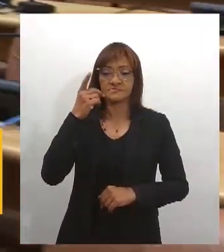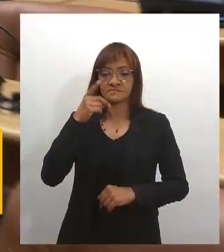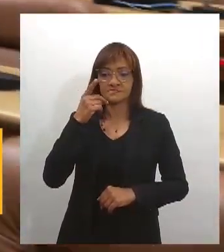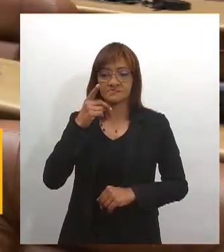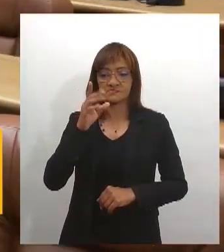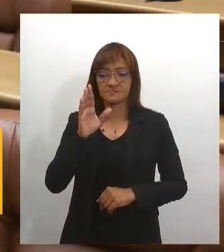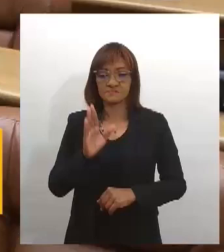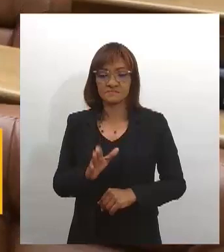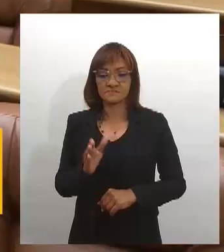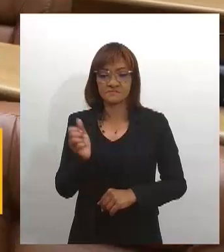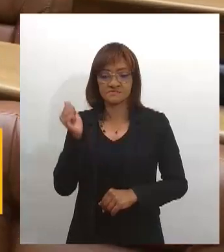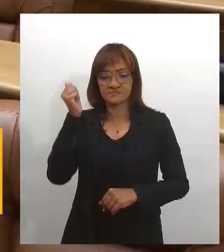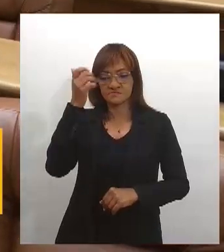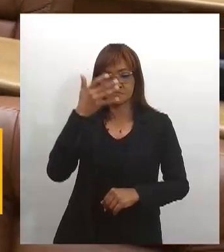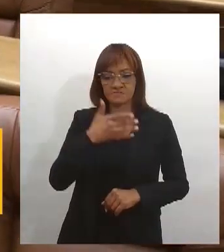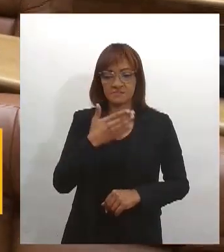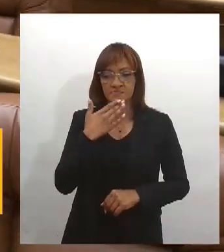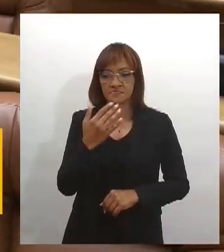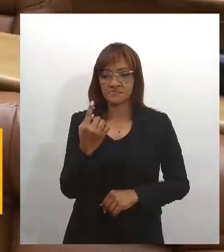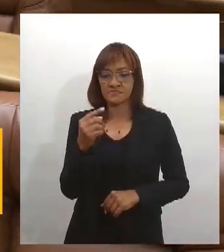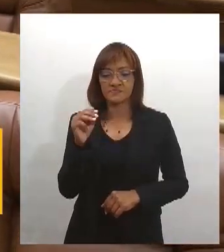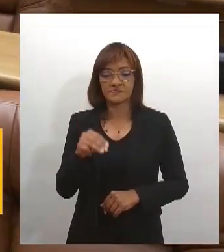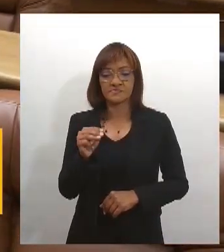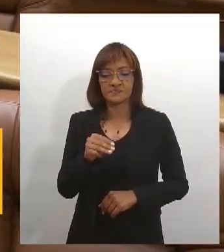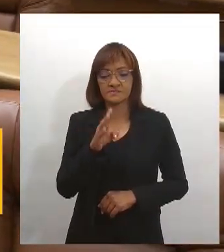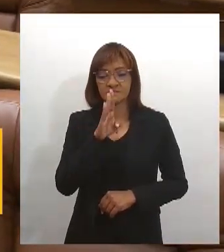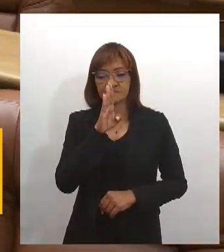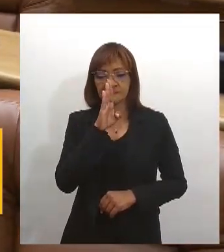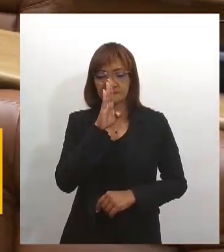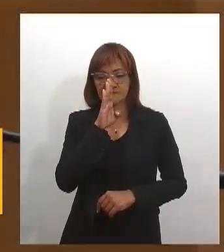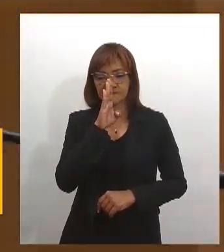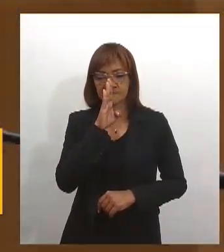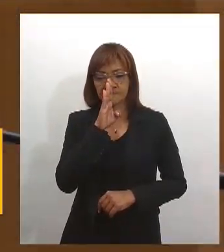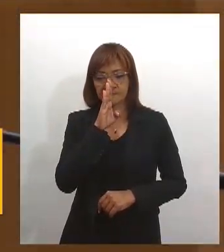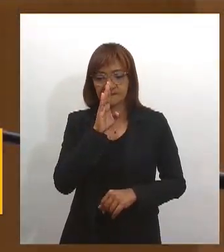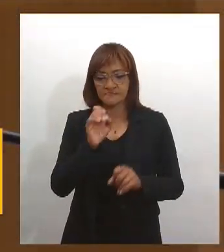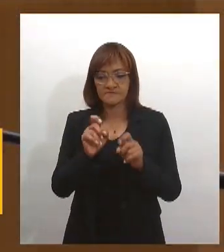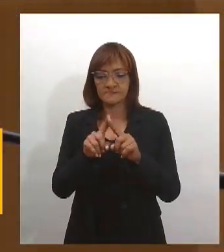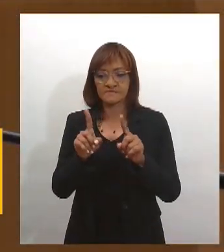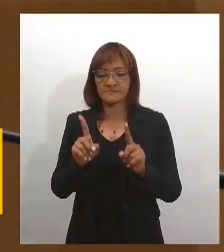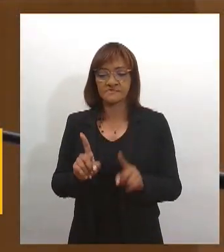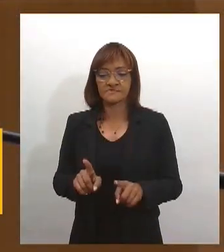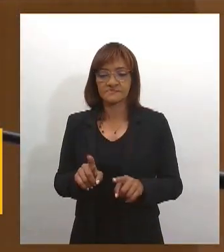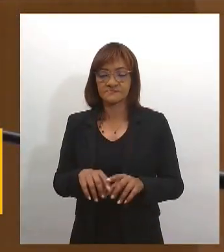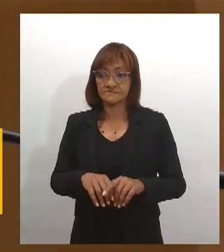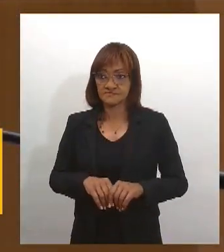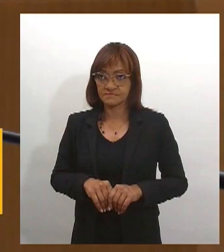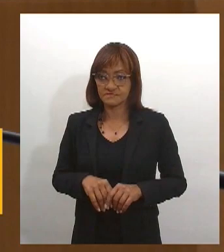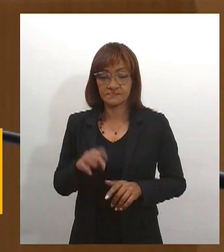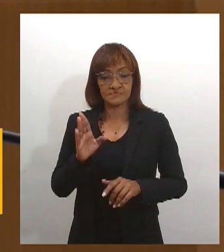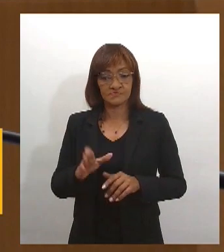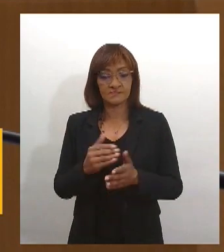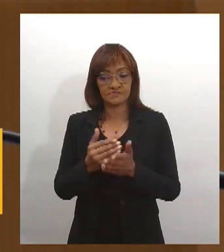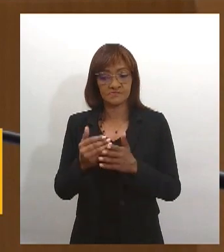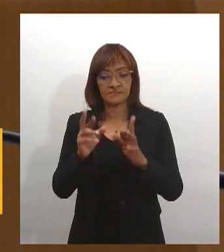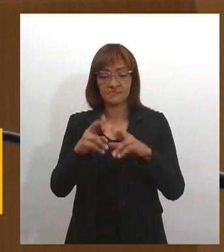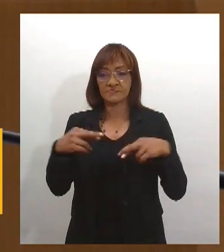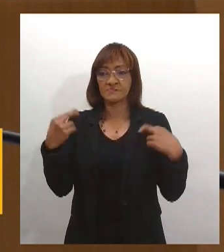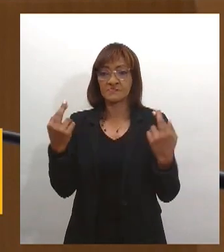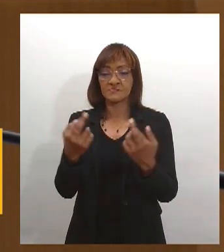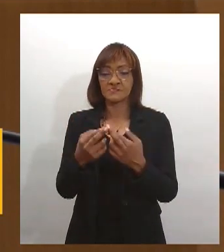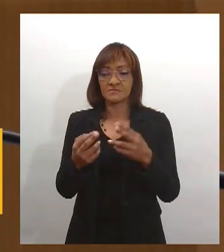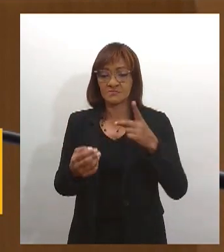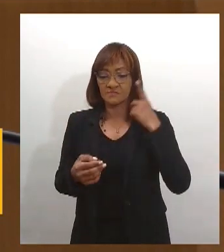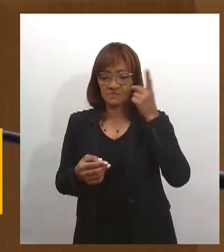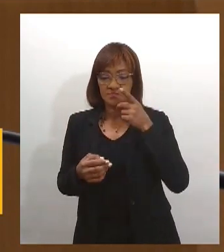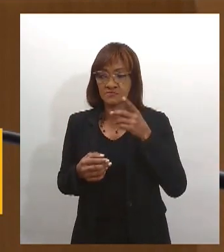solicitou 1 minuto de silêncio pelo falecimento da servidora Gil Porto. Já no grande expediente, a deputada Áurea Ribeiro abordou